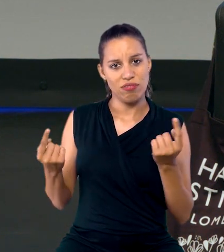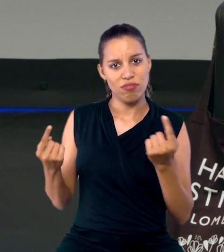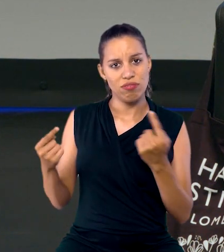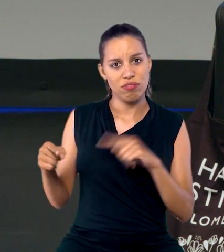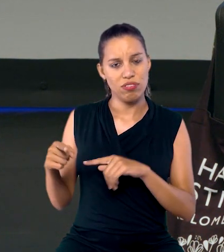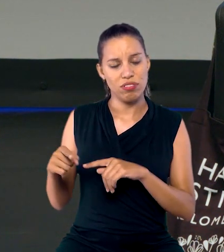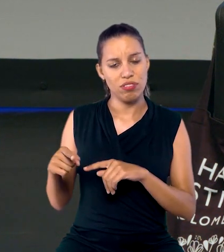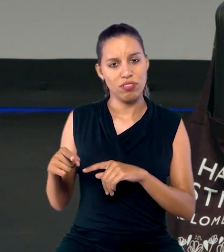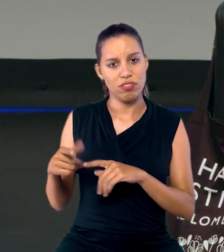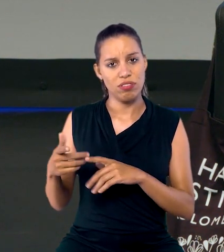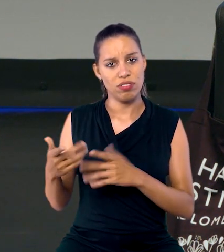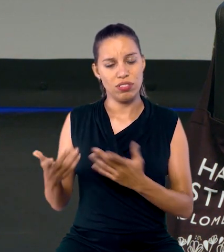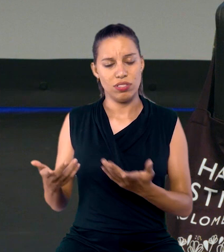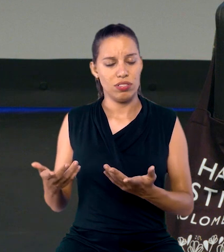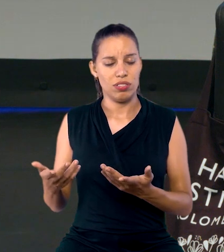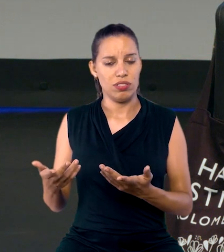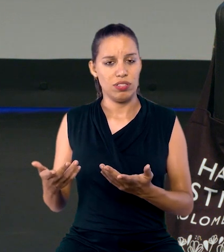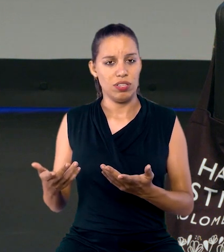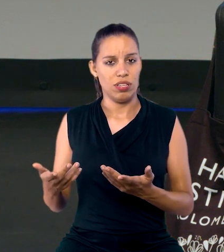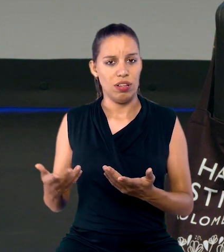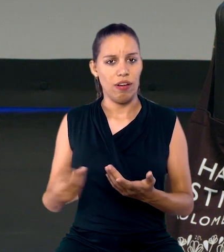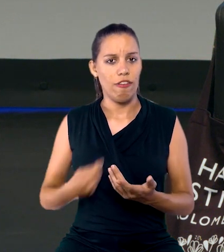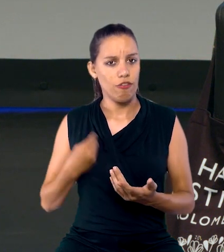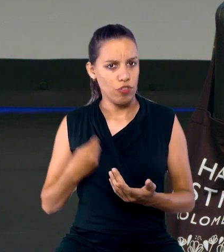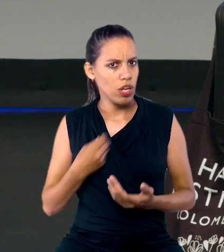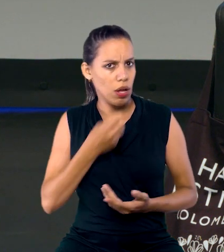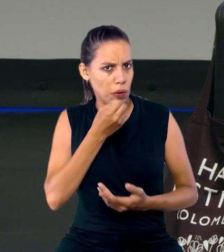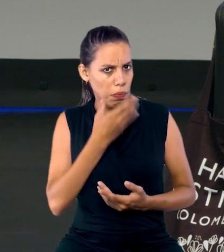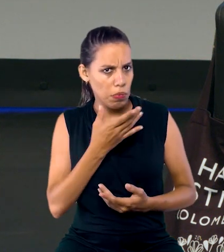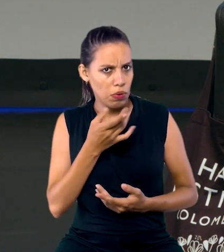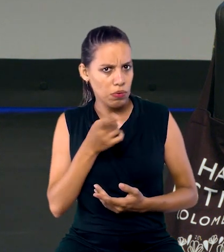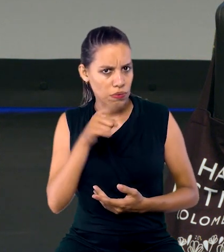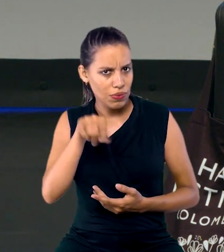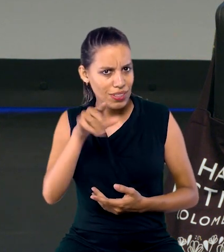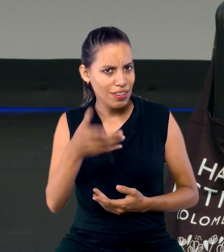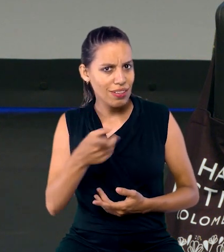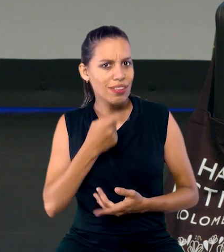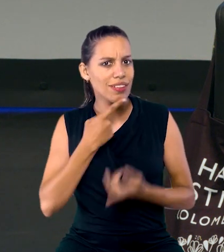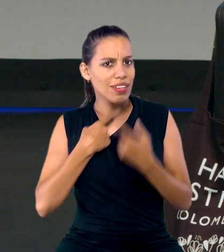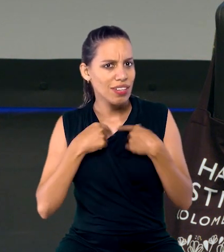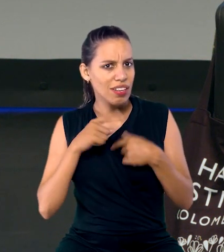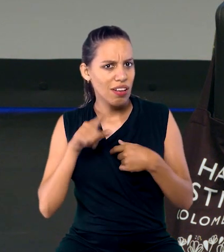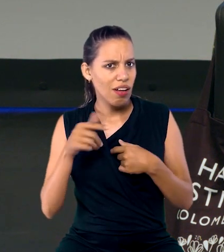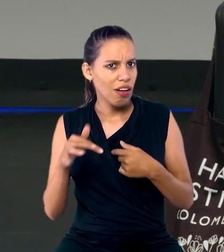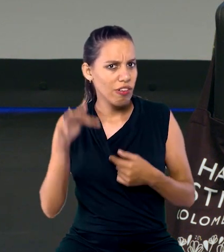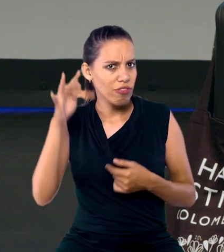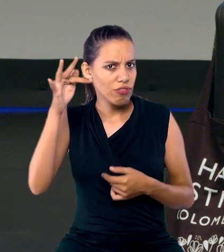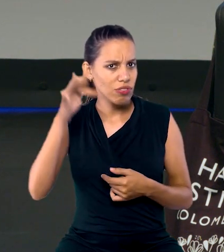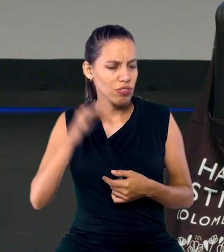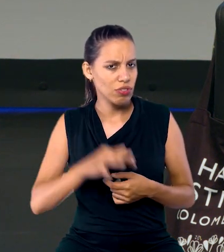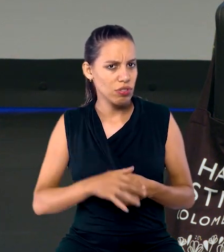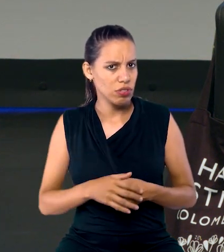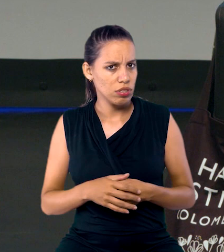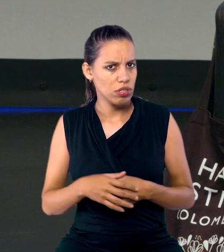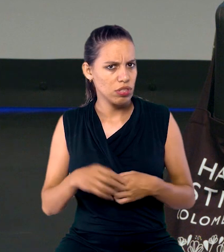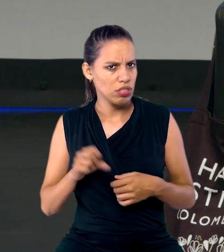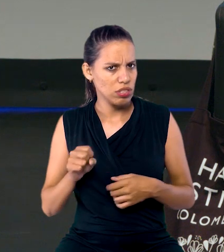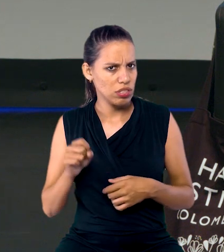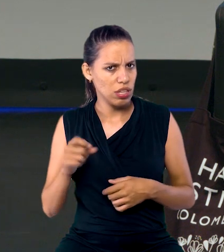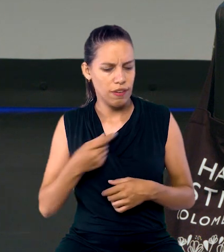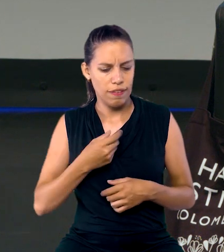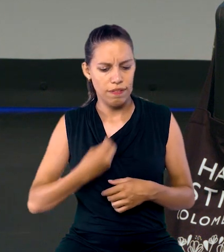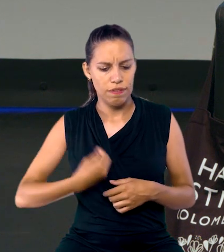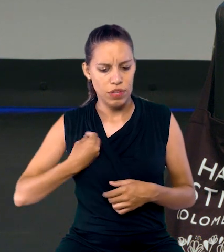se dizem o seguinte: a vida realmente boa que você deve desejar é a vida futura. Se essa vida nos